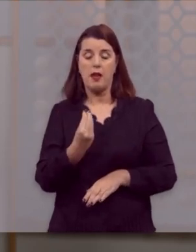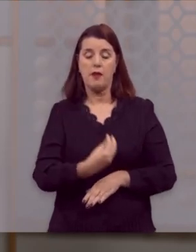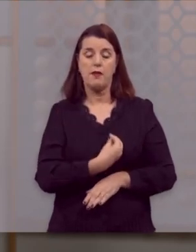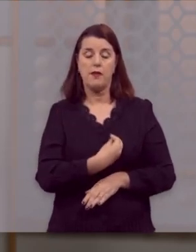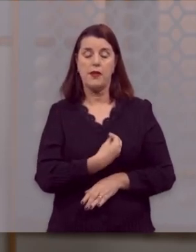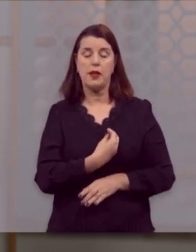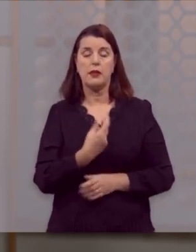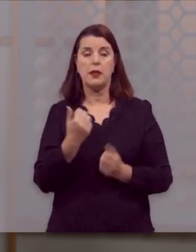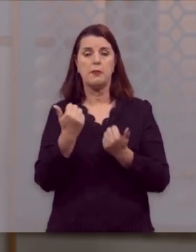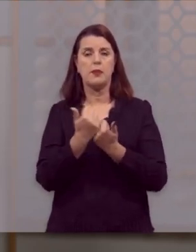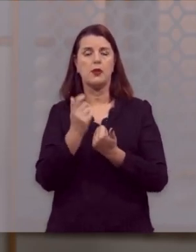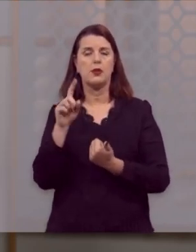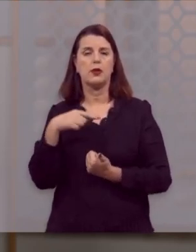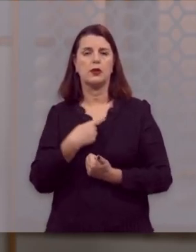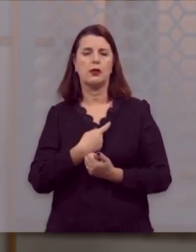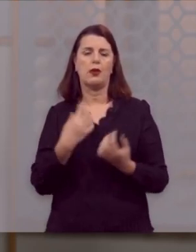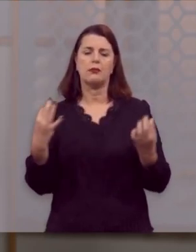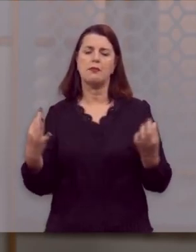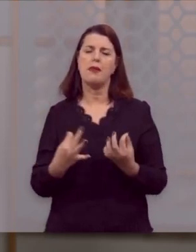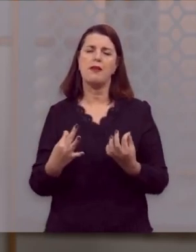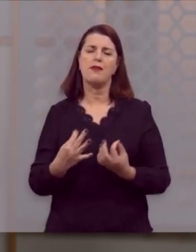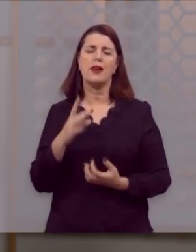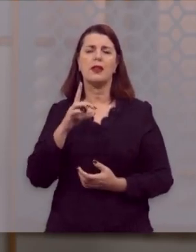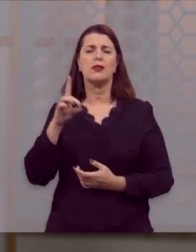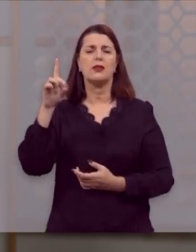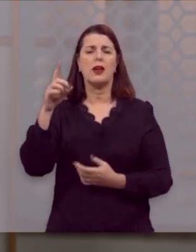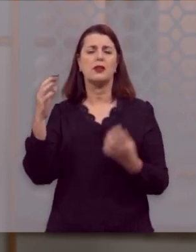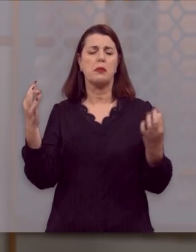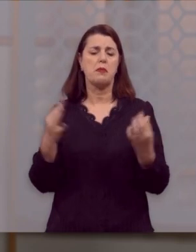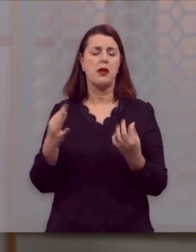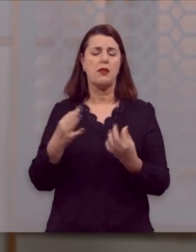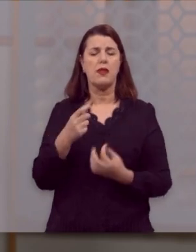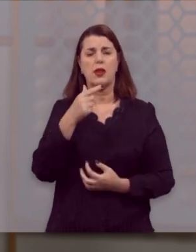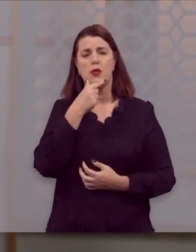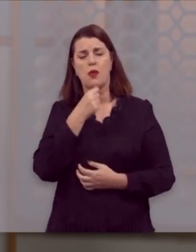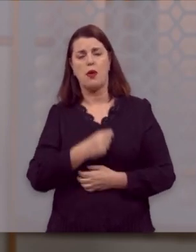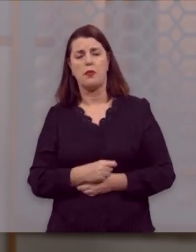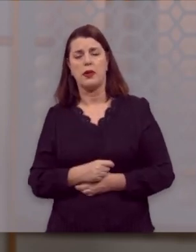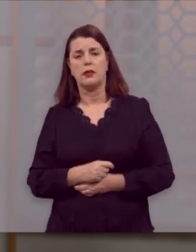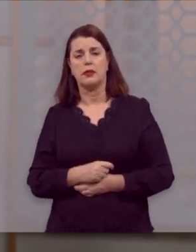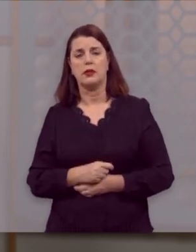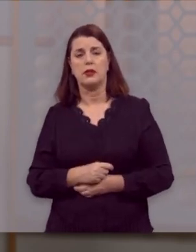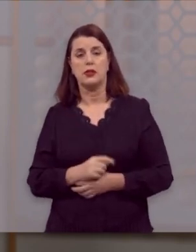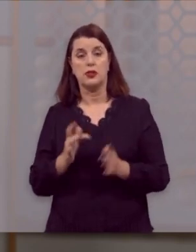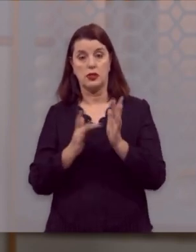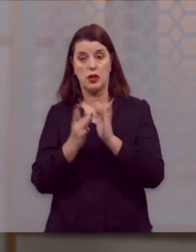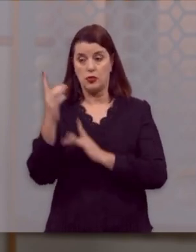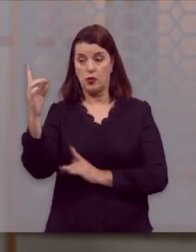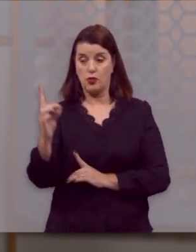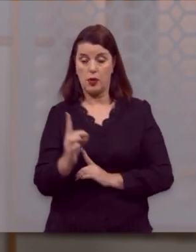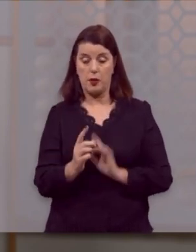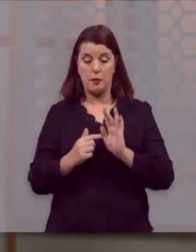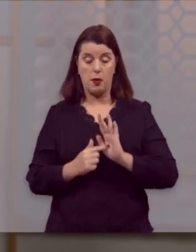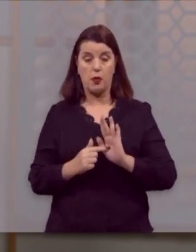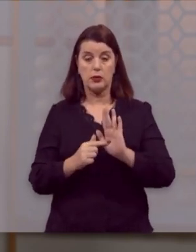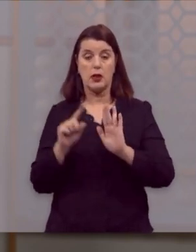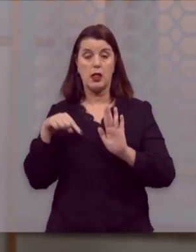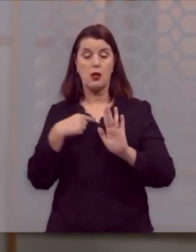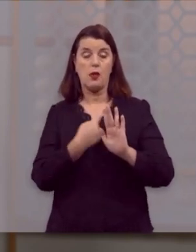nós. Perfeitamente Deus, perfeitamente homem. Ele